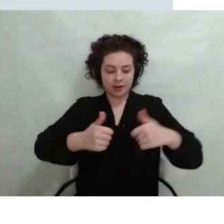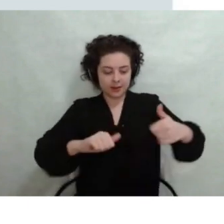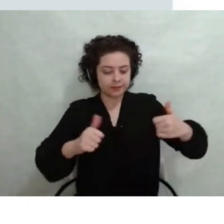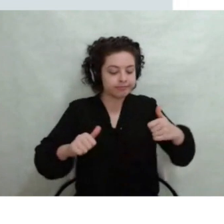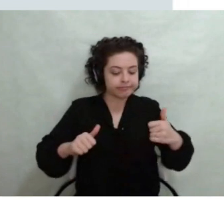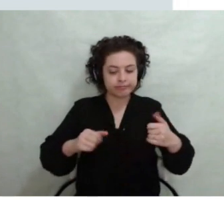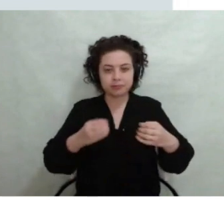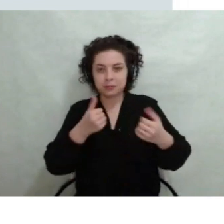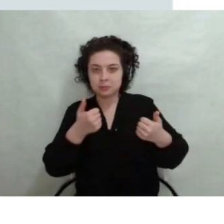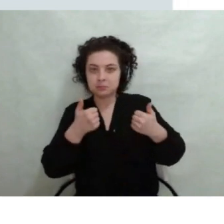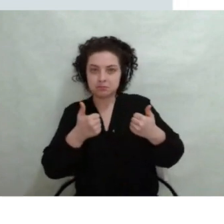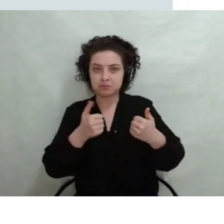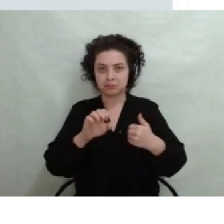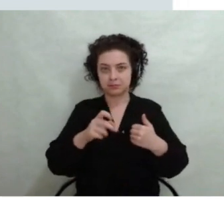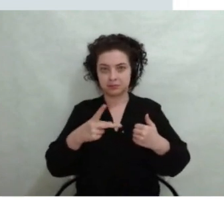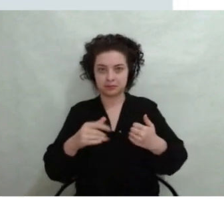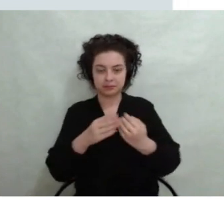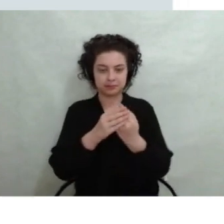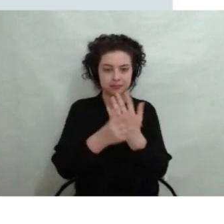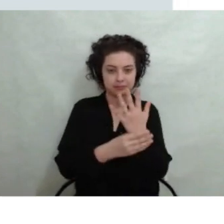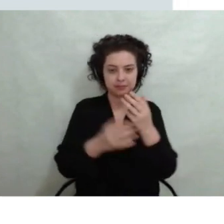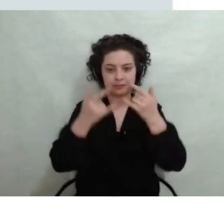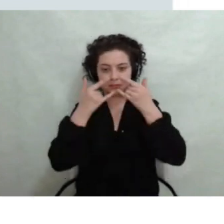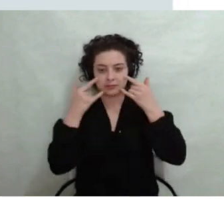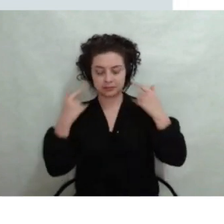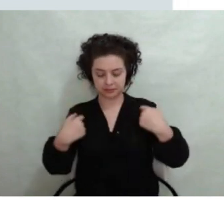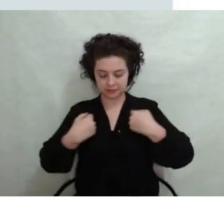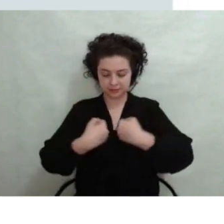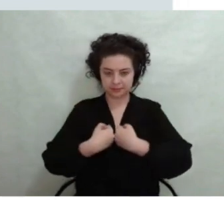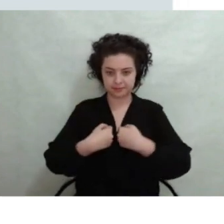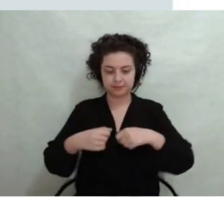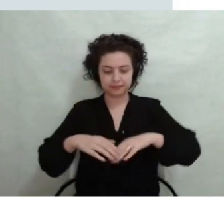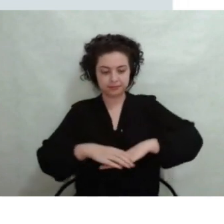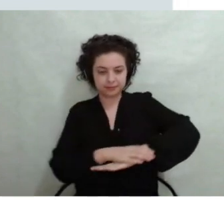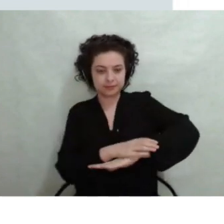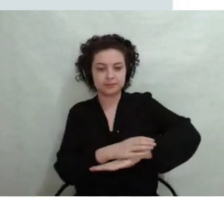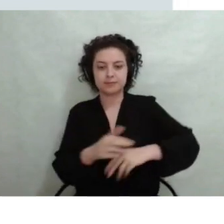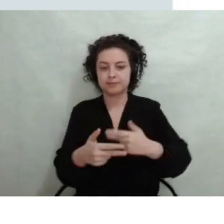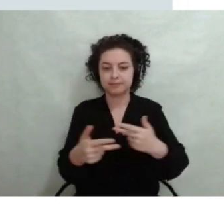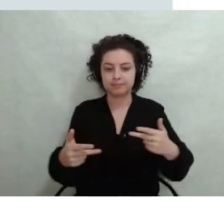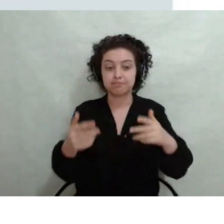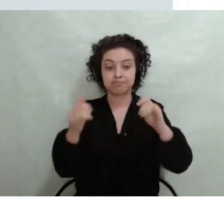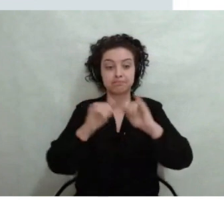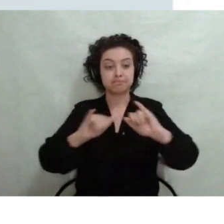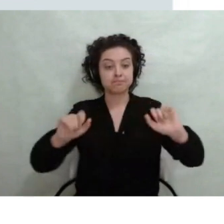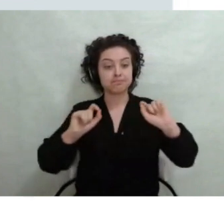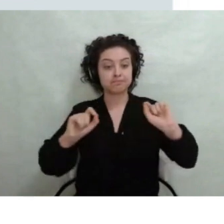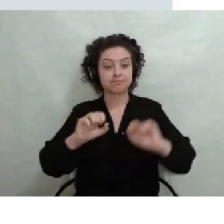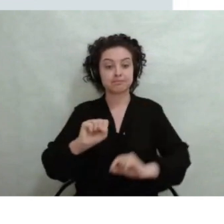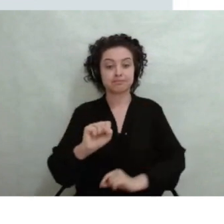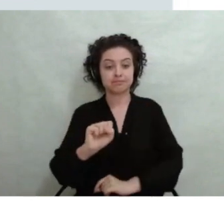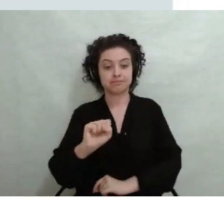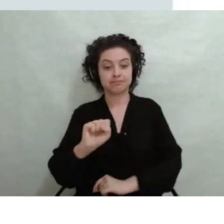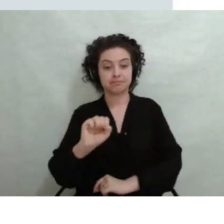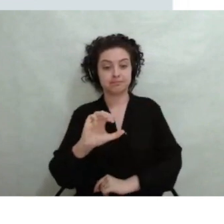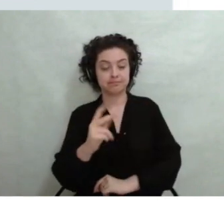proteção individual, não só máscaras, e a equipe, eu queria destacar a equipe